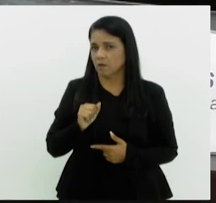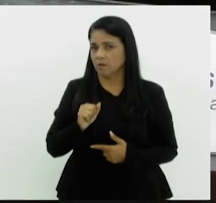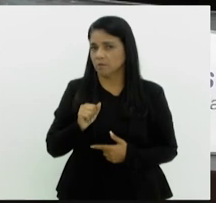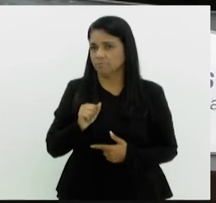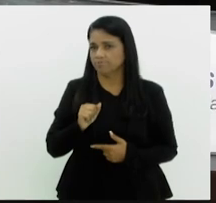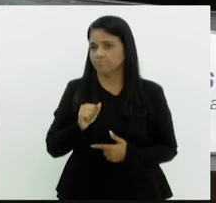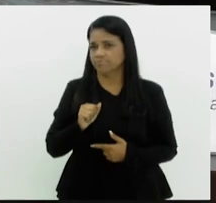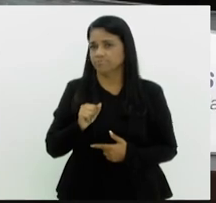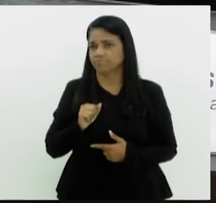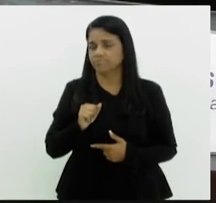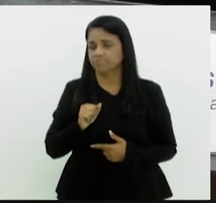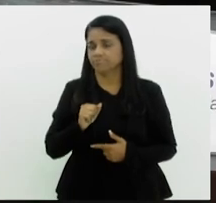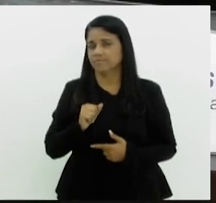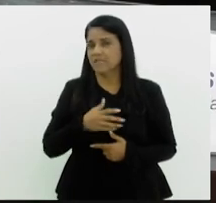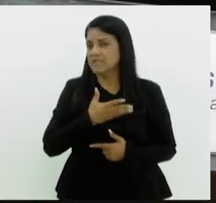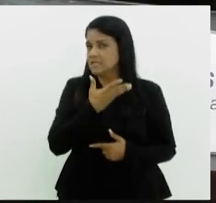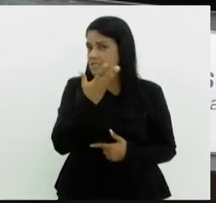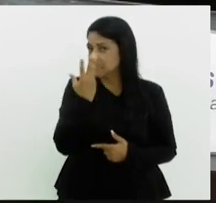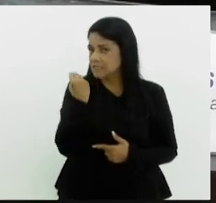o nosso lado